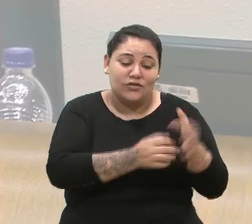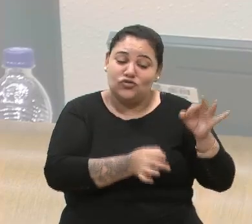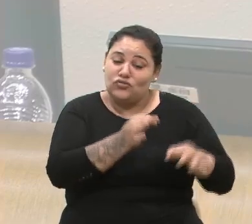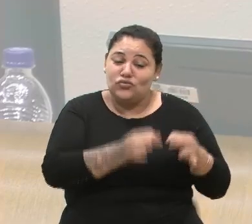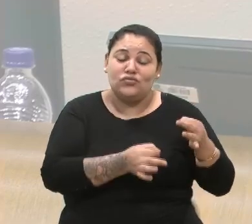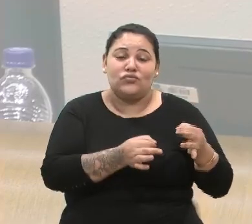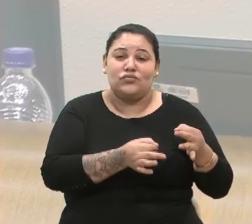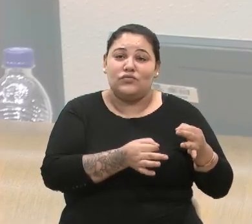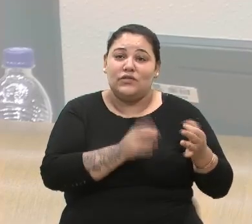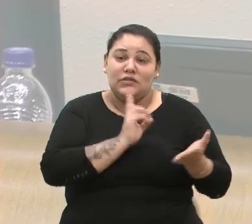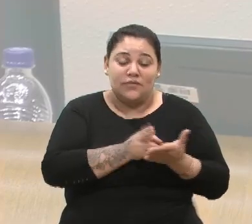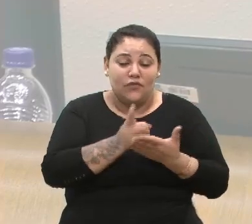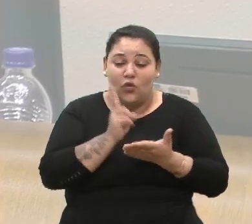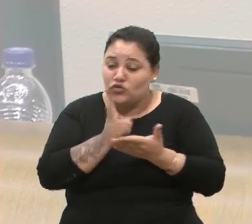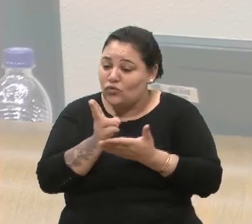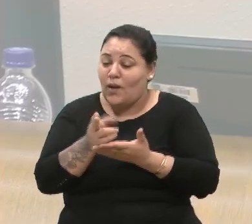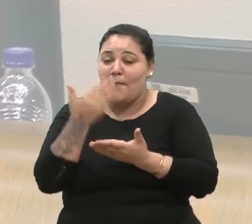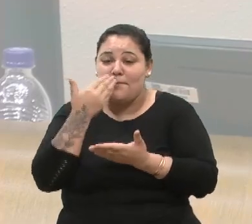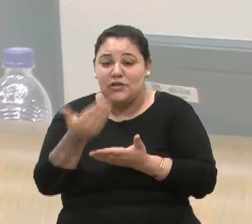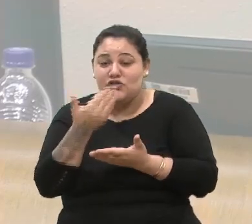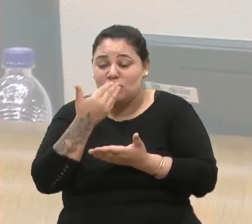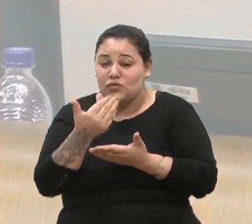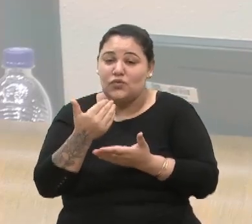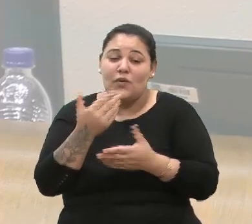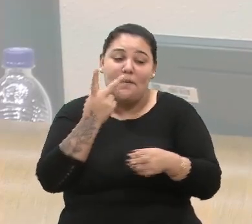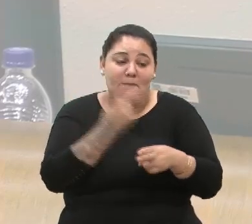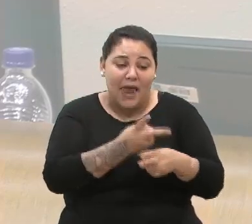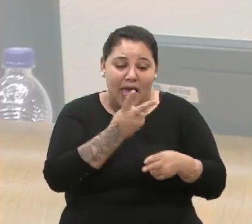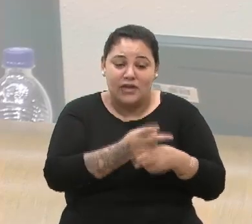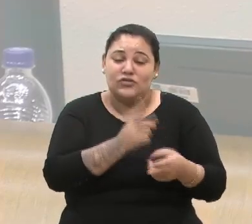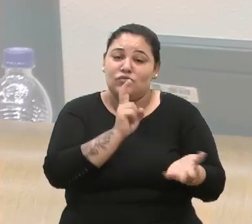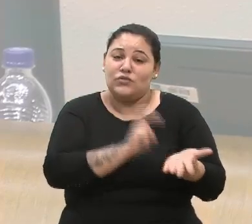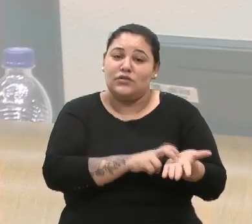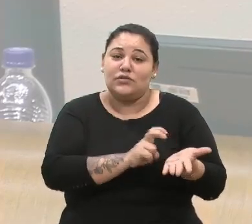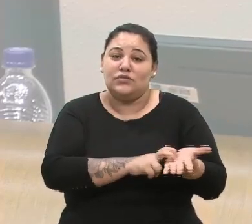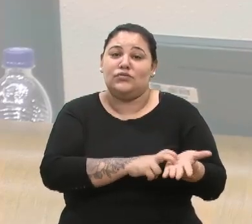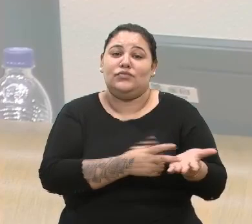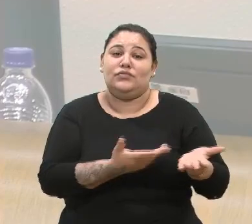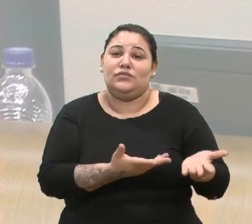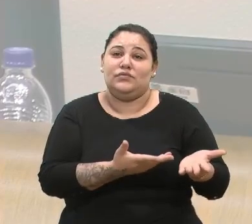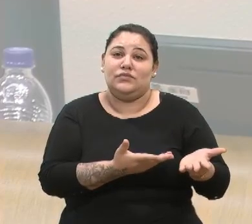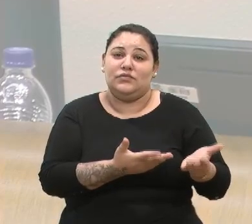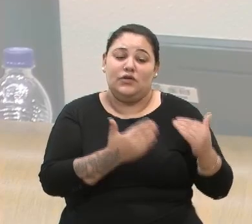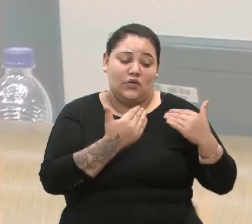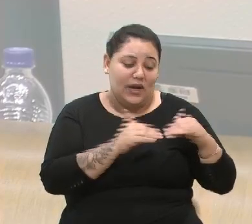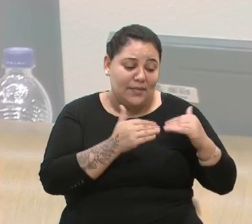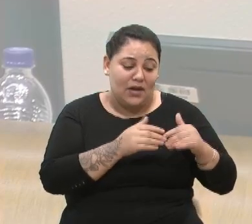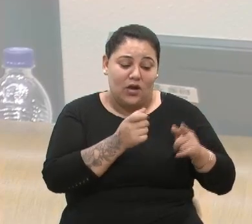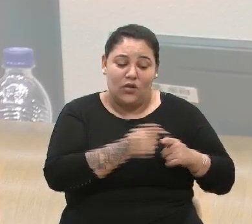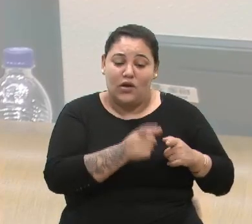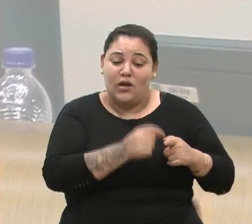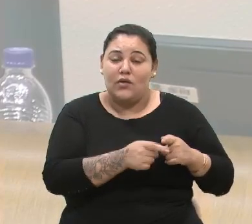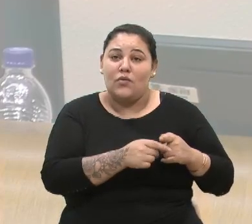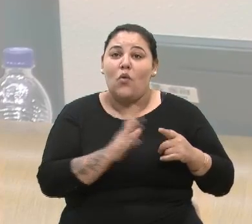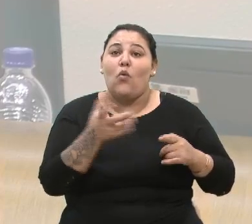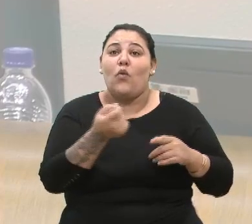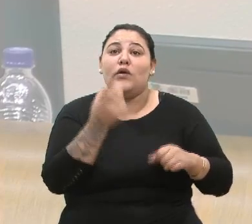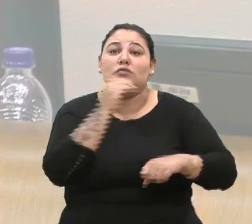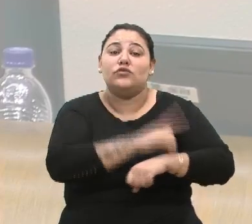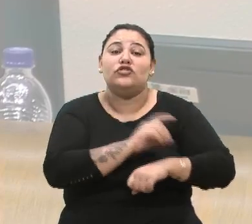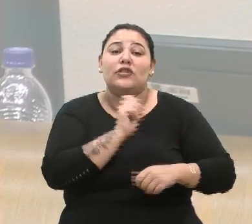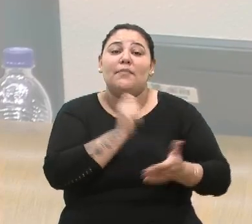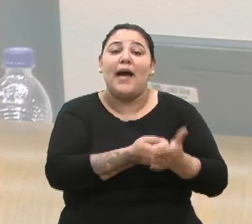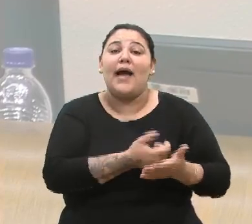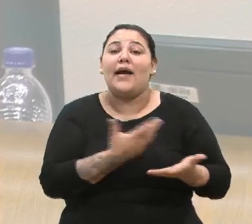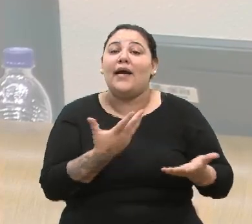aporte aqui. E vão pedir empréstimo. E os caminhões que estão alugados, quanto por dia que estão pagando cada caminhão? Então,